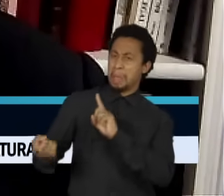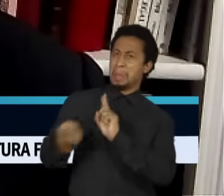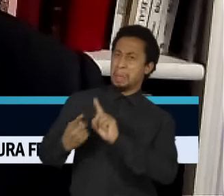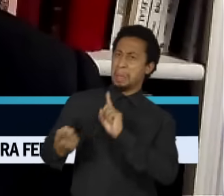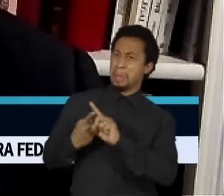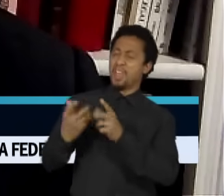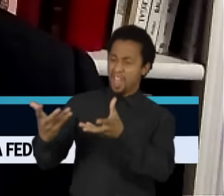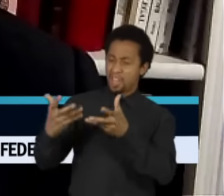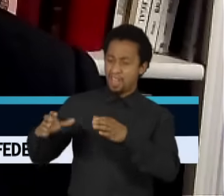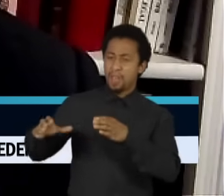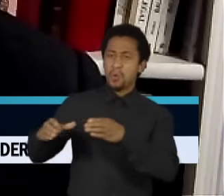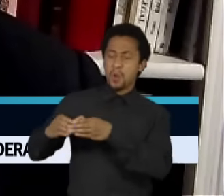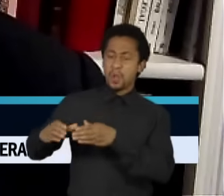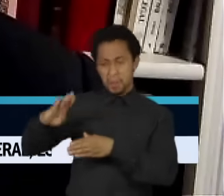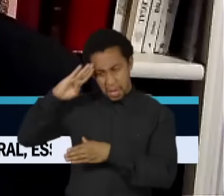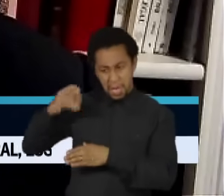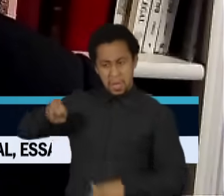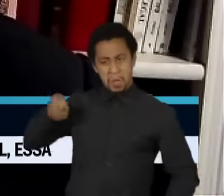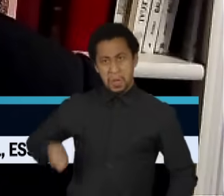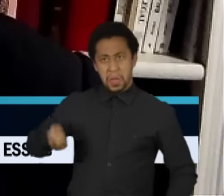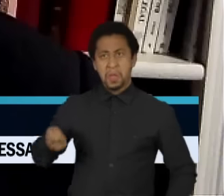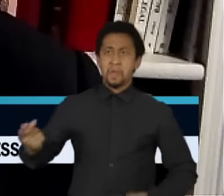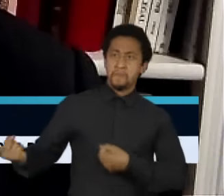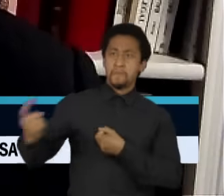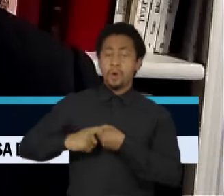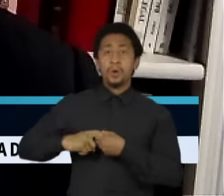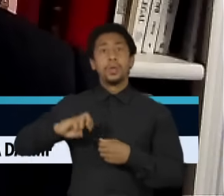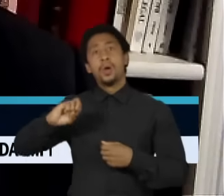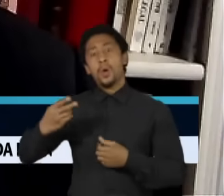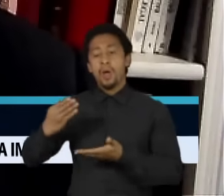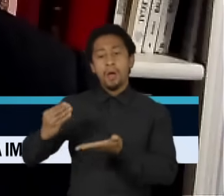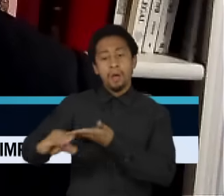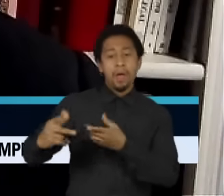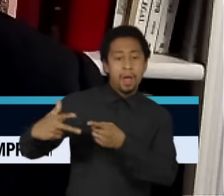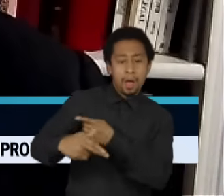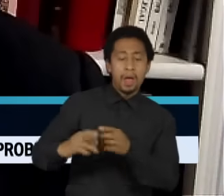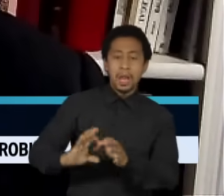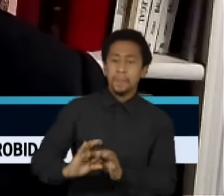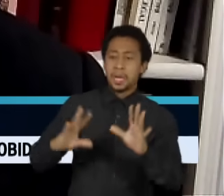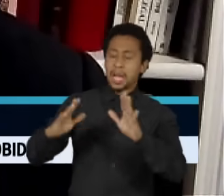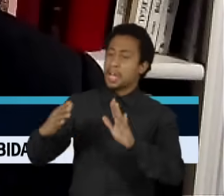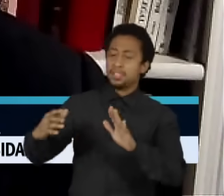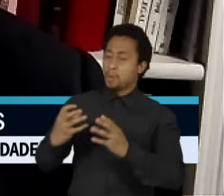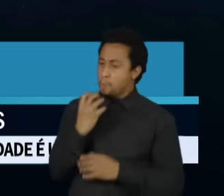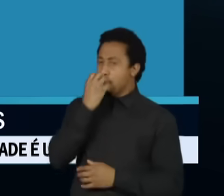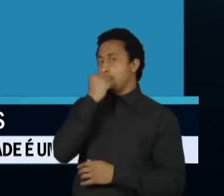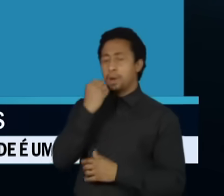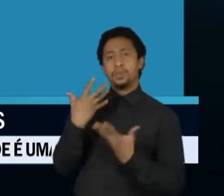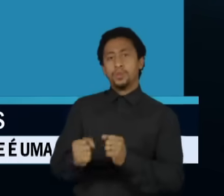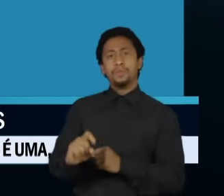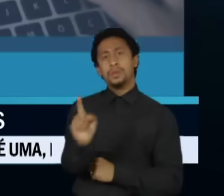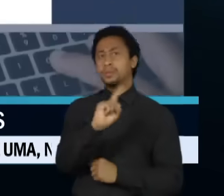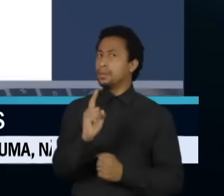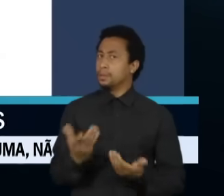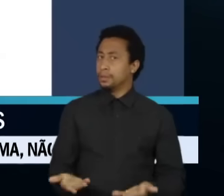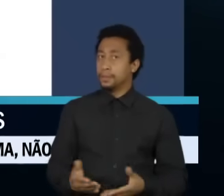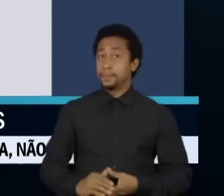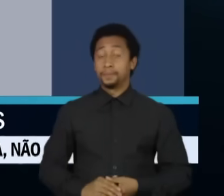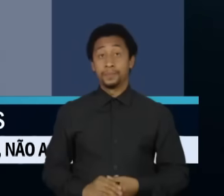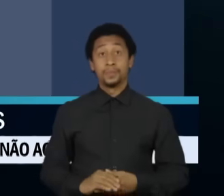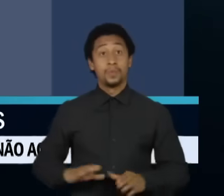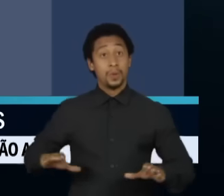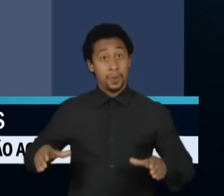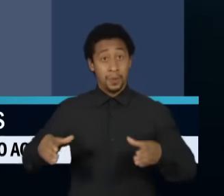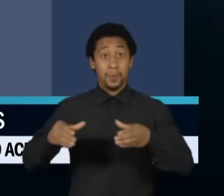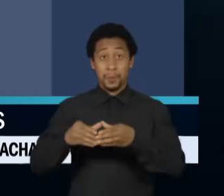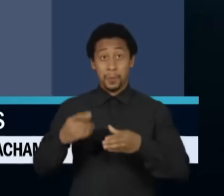ditadura ou de corte de liberdades públicas ou de garantias constitucionais. Enquanto isso, um grupo